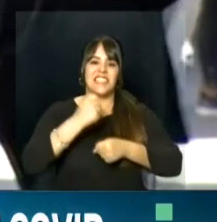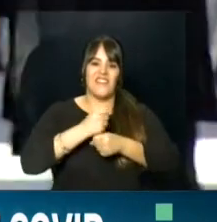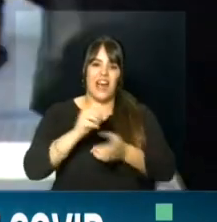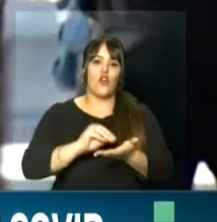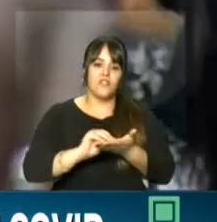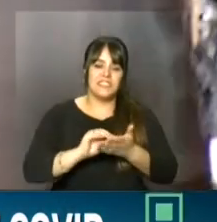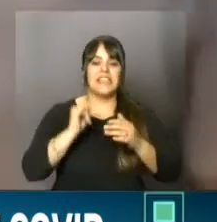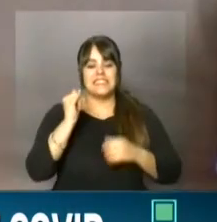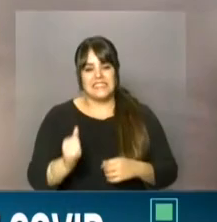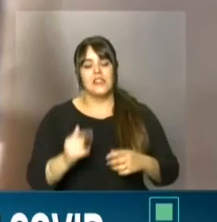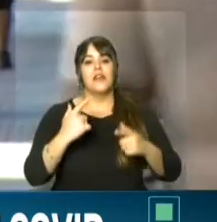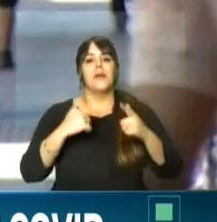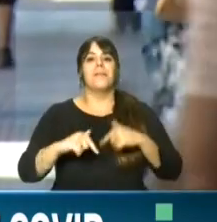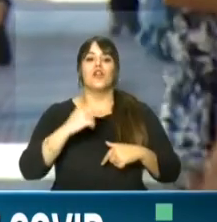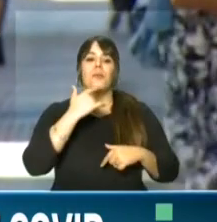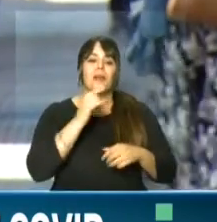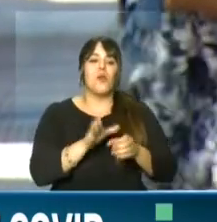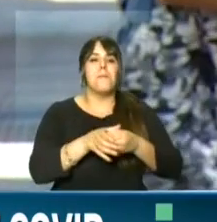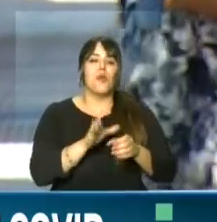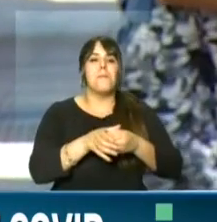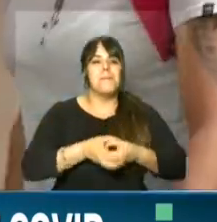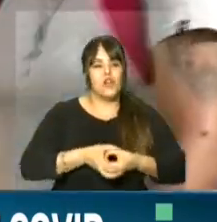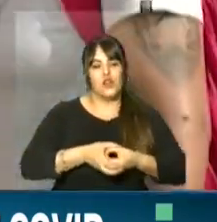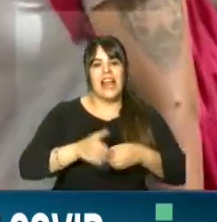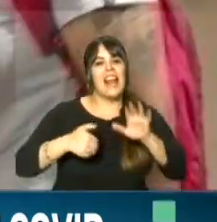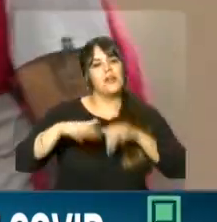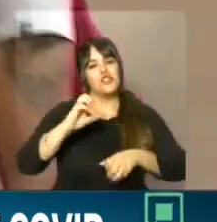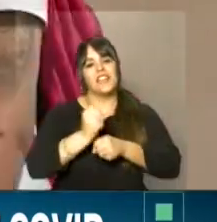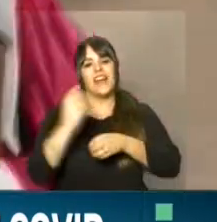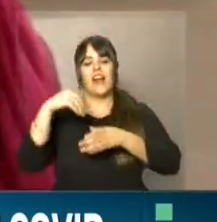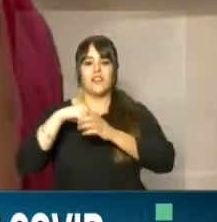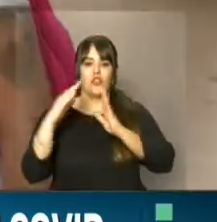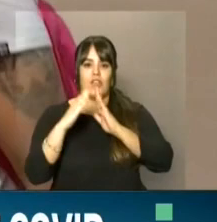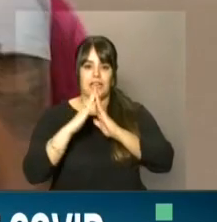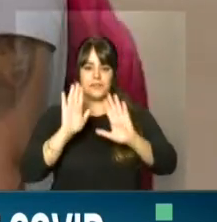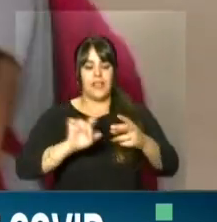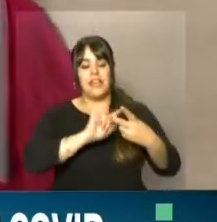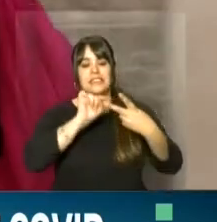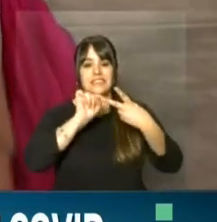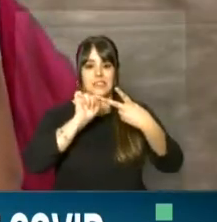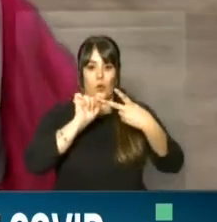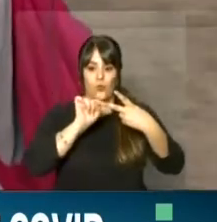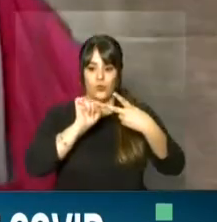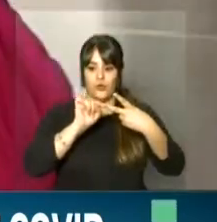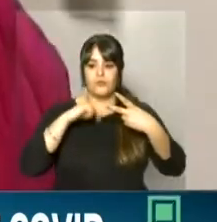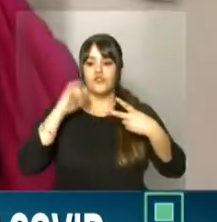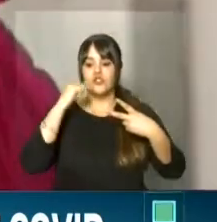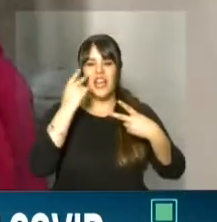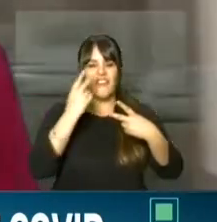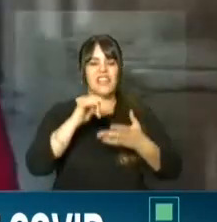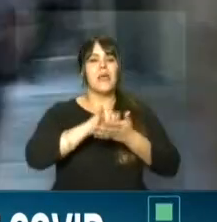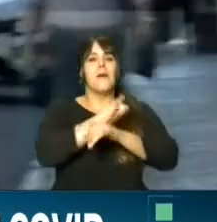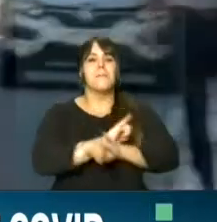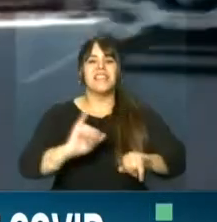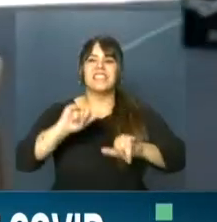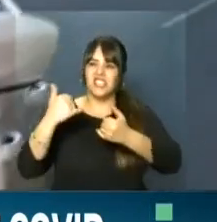e a suspensão dos eventos de fim de ano em instituições de ensino. As medidas também incluem o fechamento de bares e restaurantes à meia